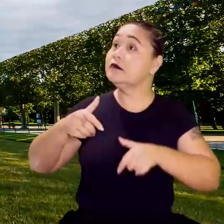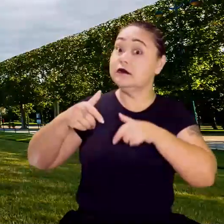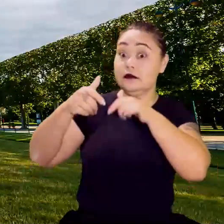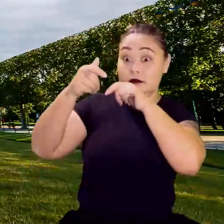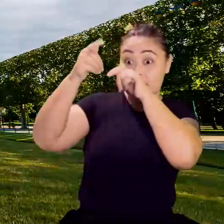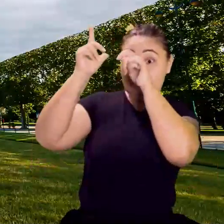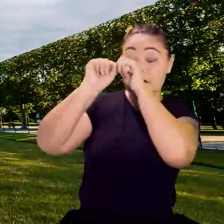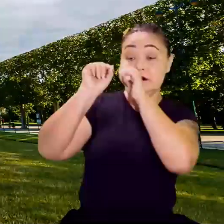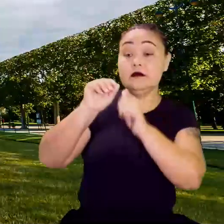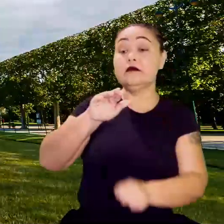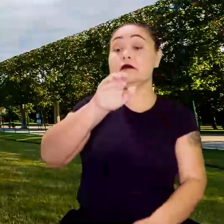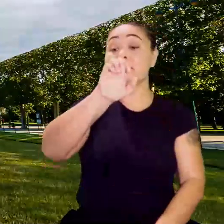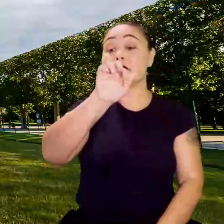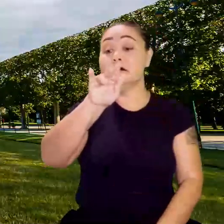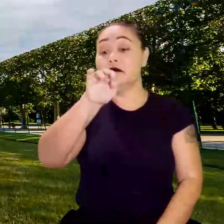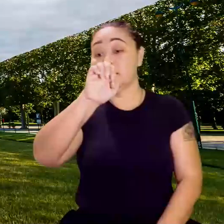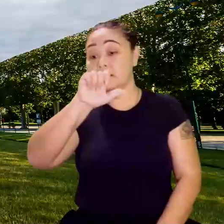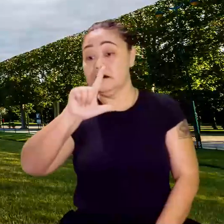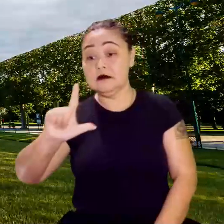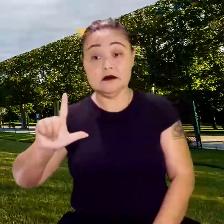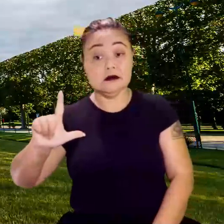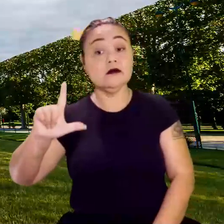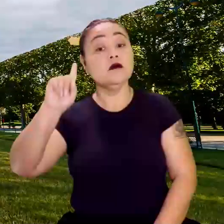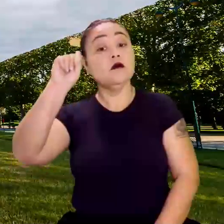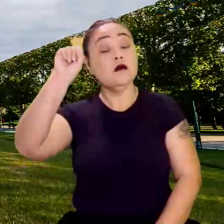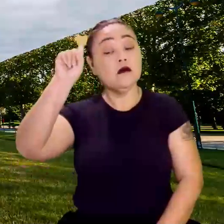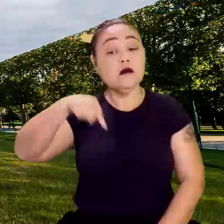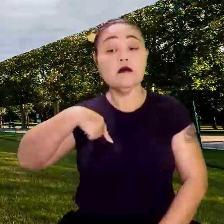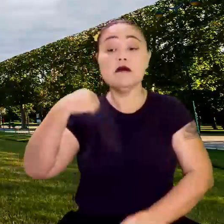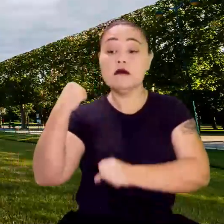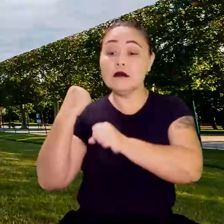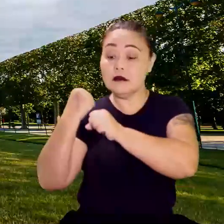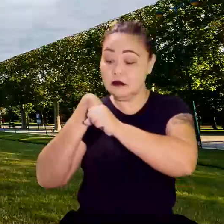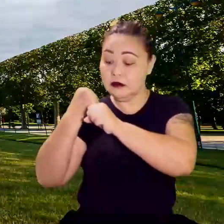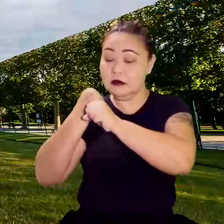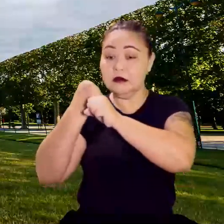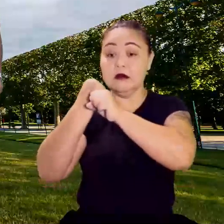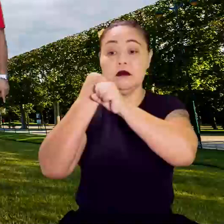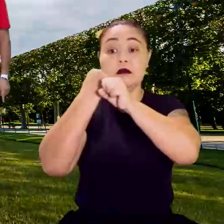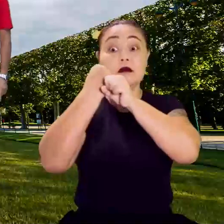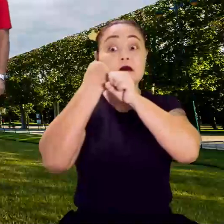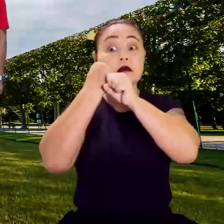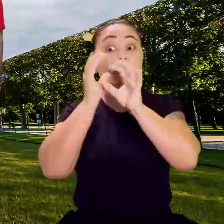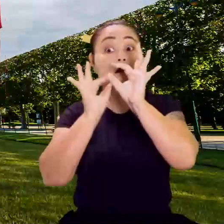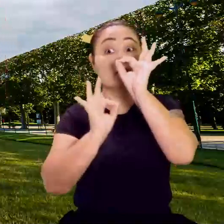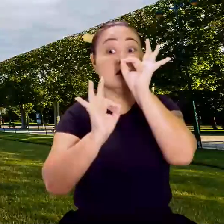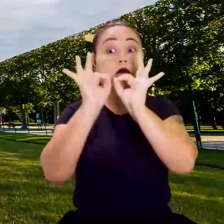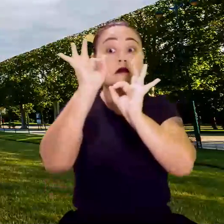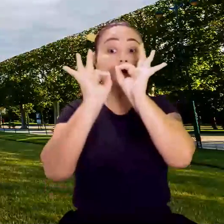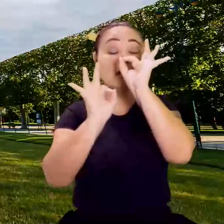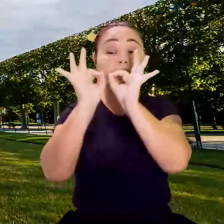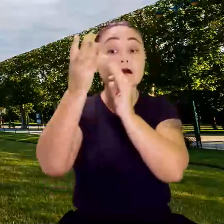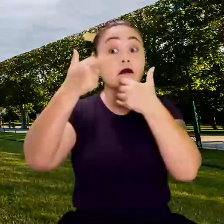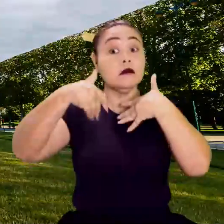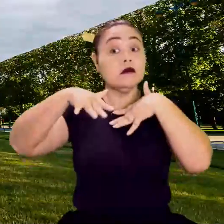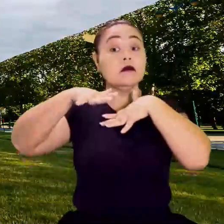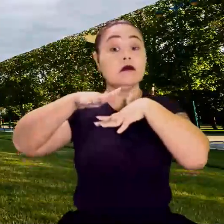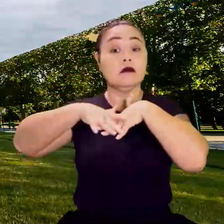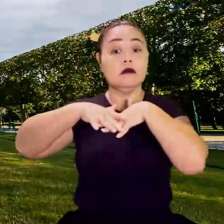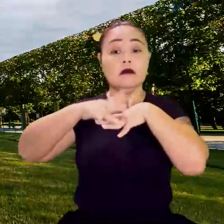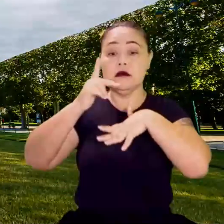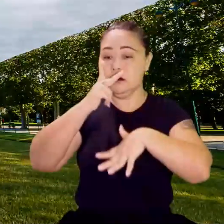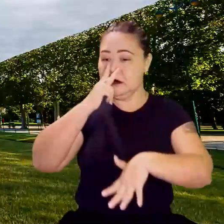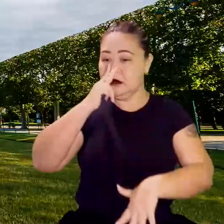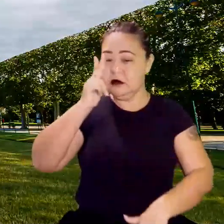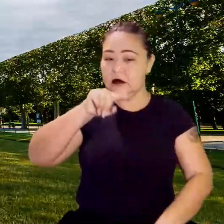a gente tem algo para dizer para vocês, que ela foi construída matematicamente falando, sabia? Aqui eu tô vendo